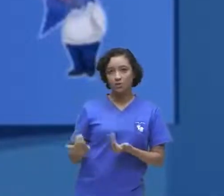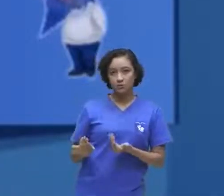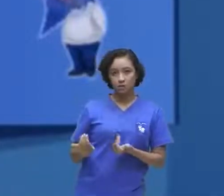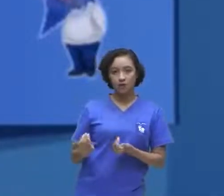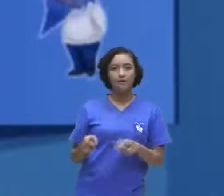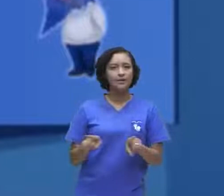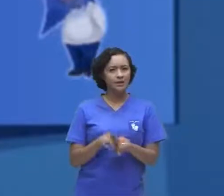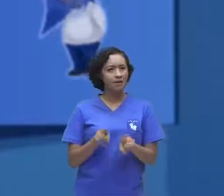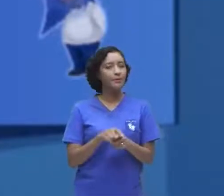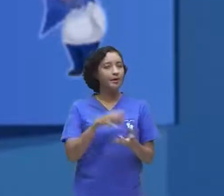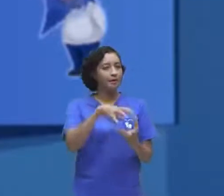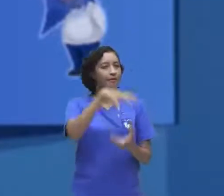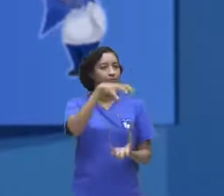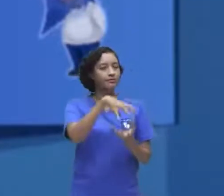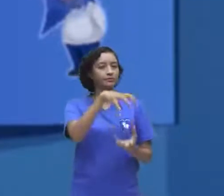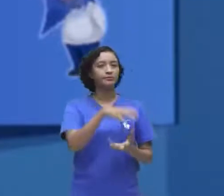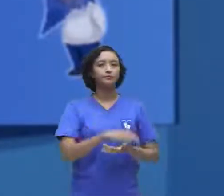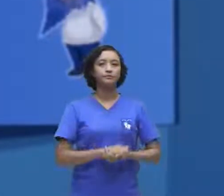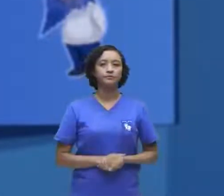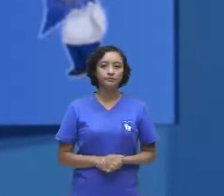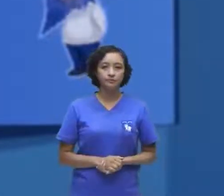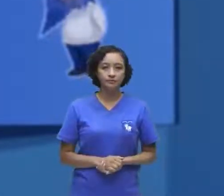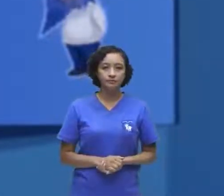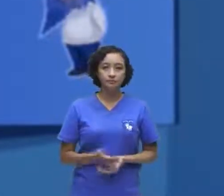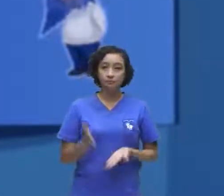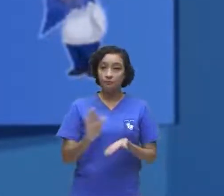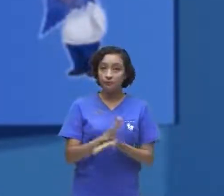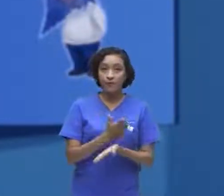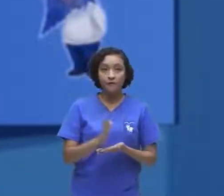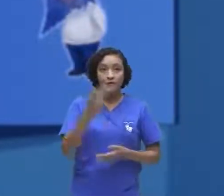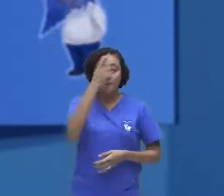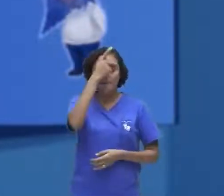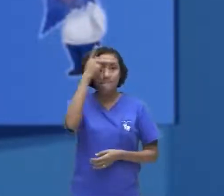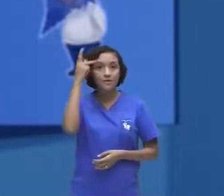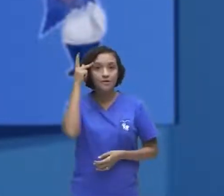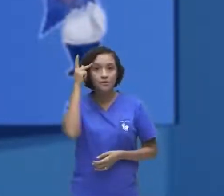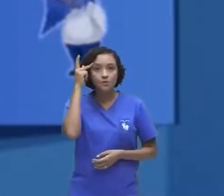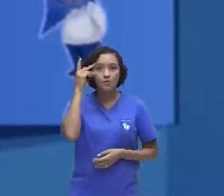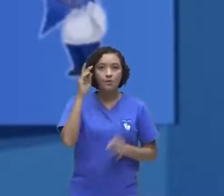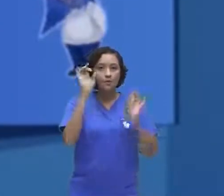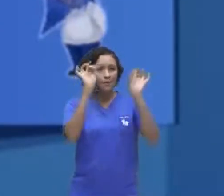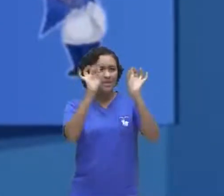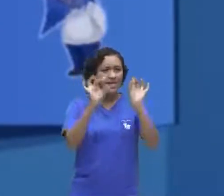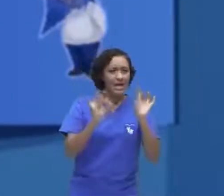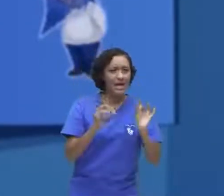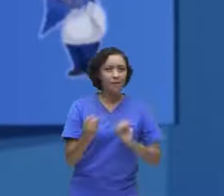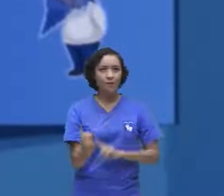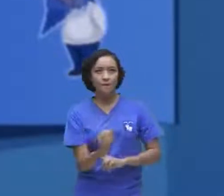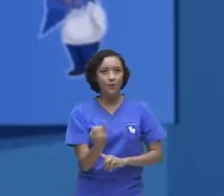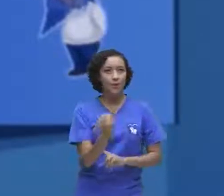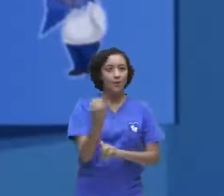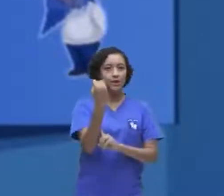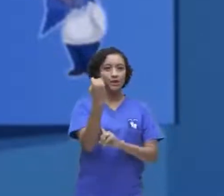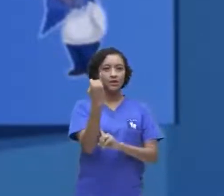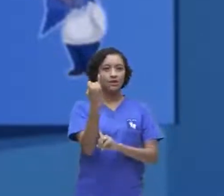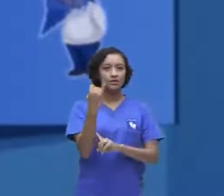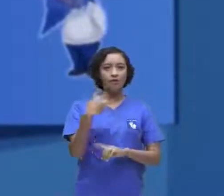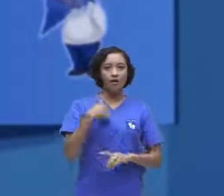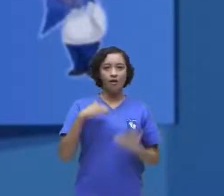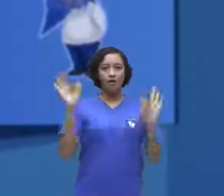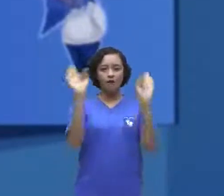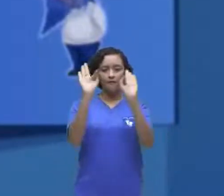pessoas adultas, que às vezes está acontecendo aquela coisa tão especial, tão importante, eu estou